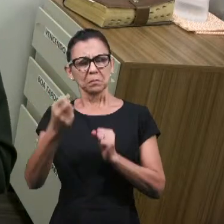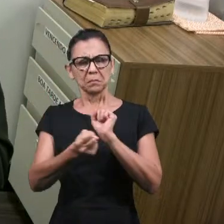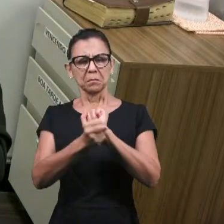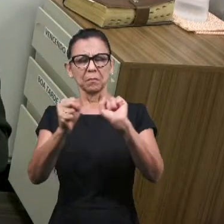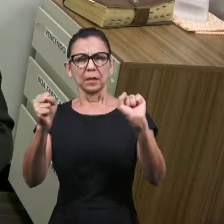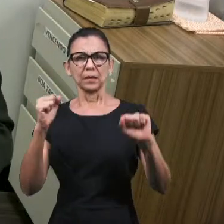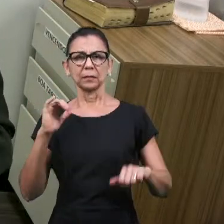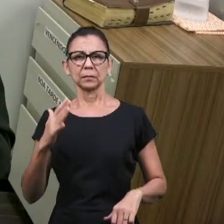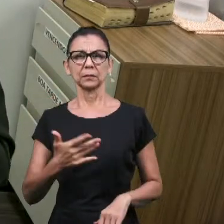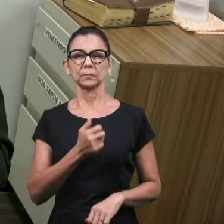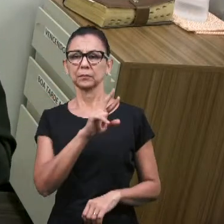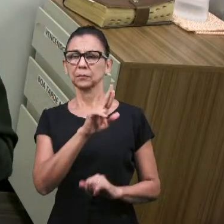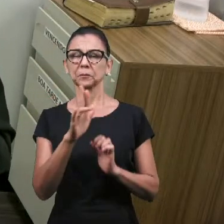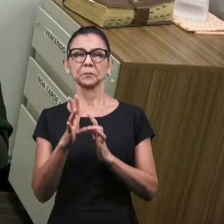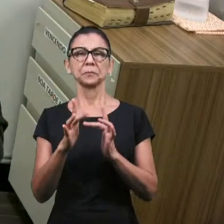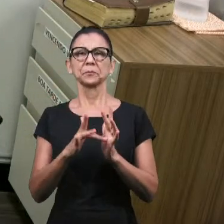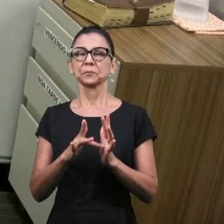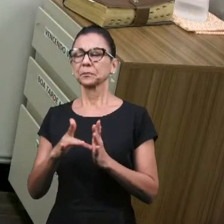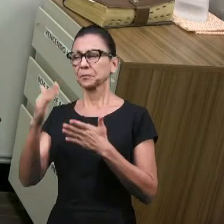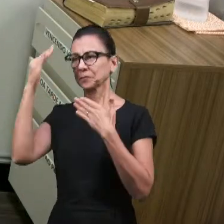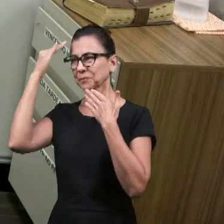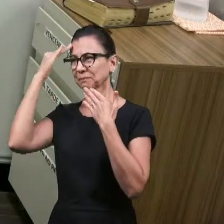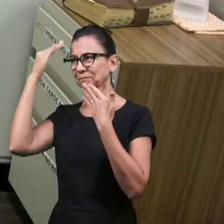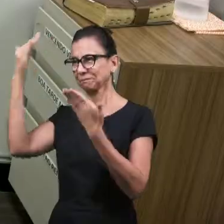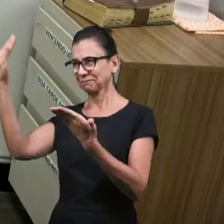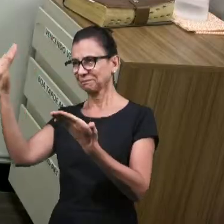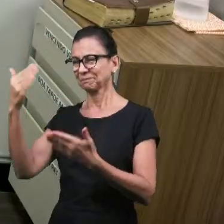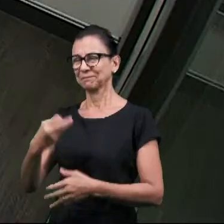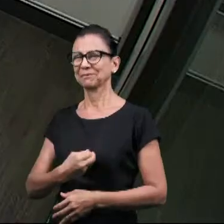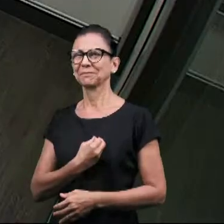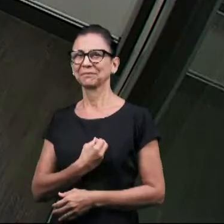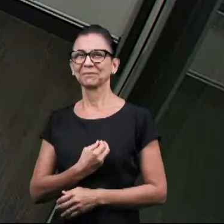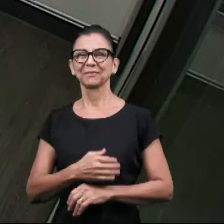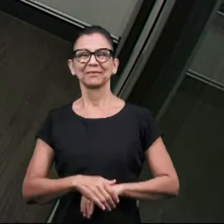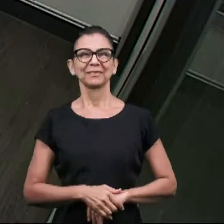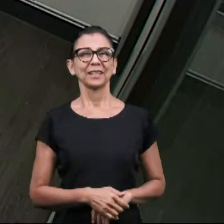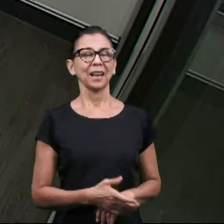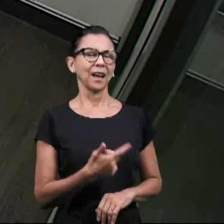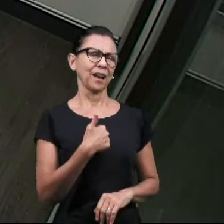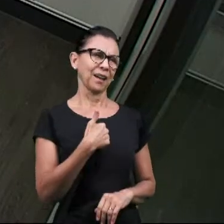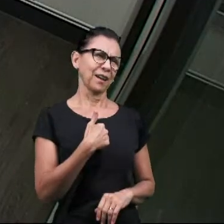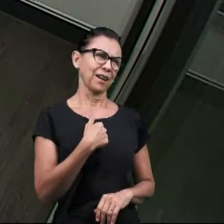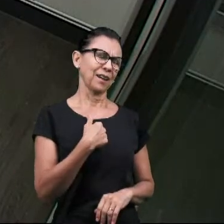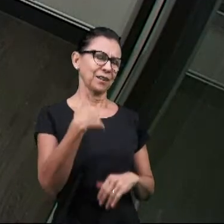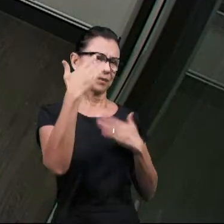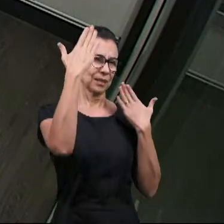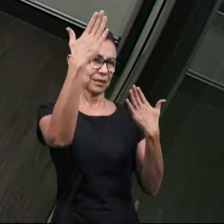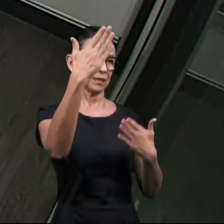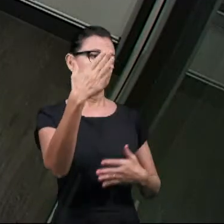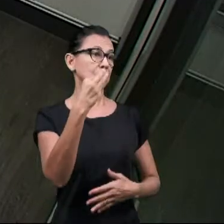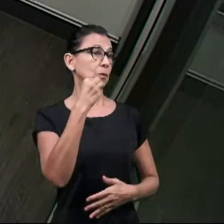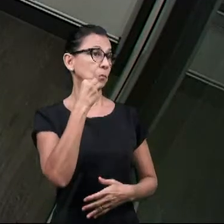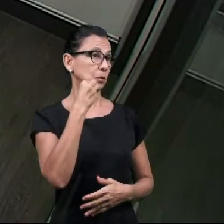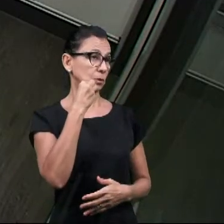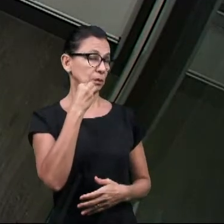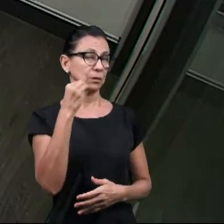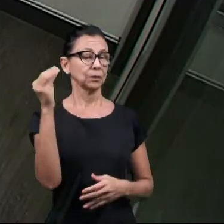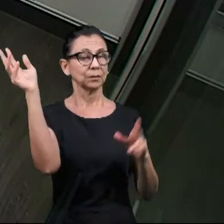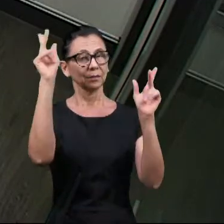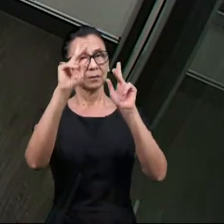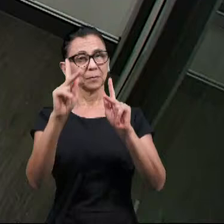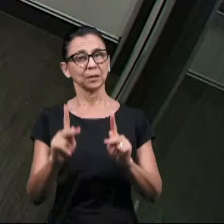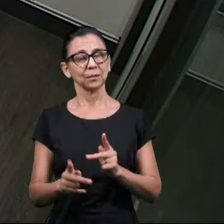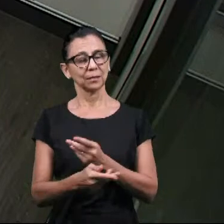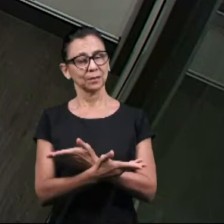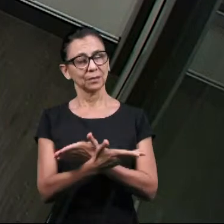em nome de Jesus pastor nós agradecemos a presença do Senhor aqui mais uma vez Eu que agradeço a oportunidade a todos a paz do